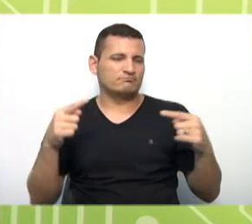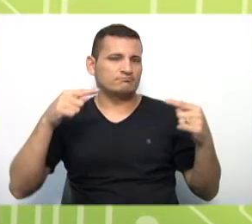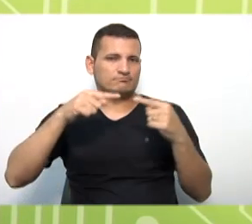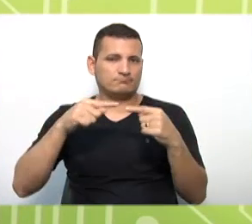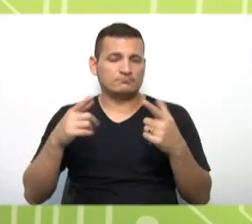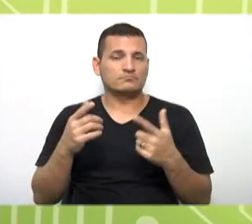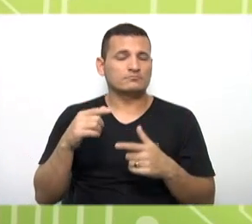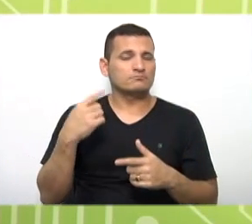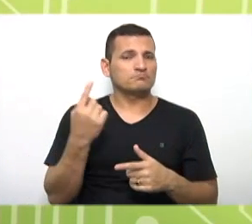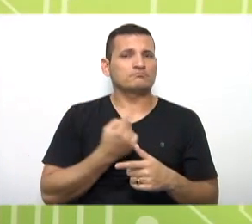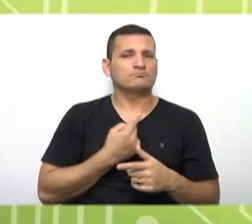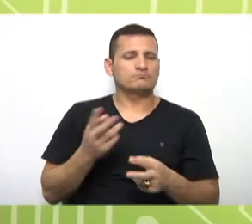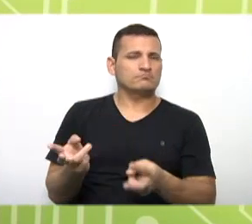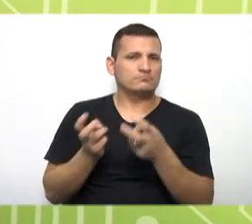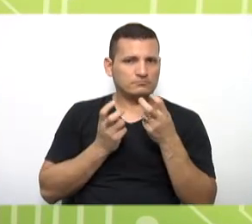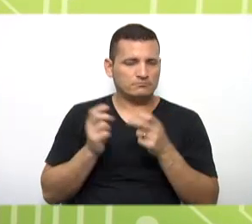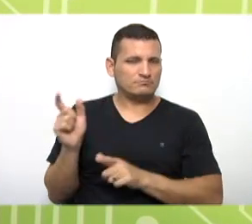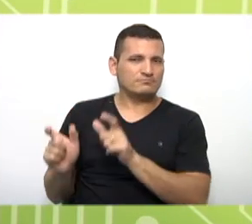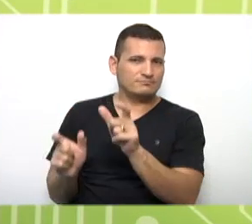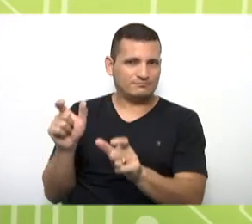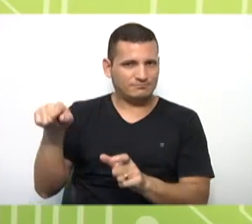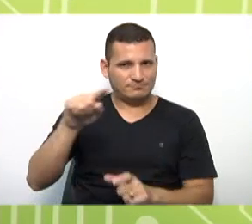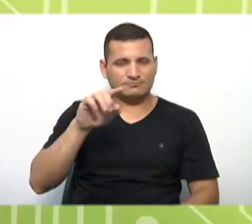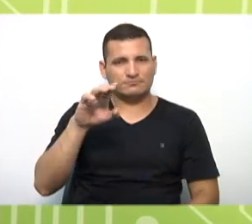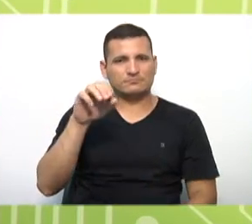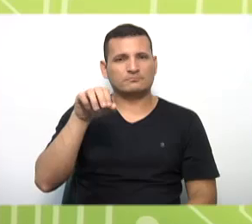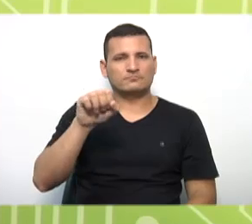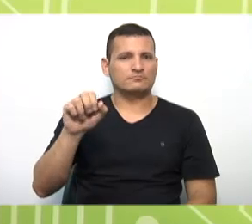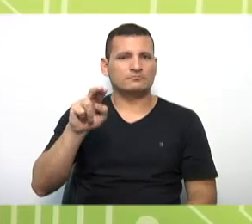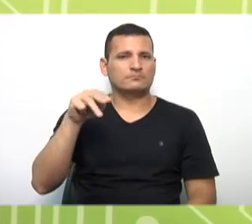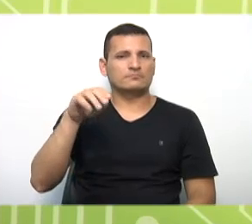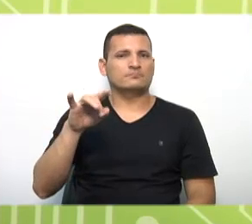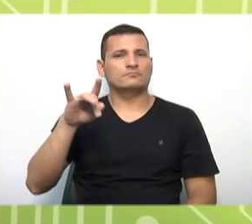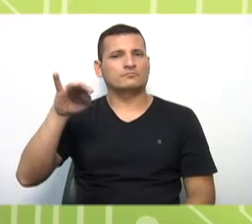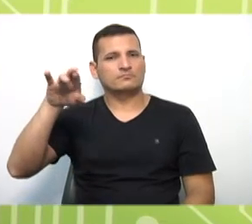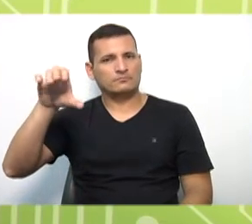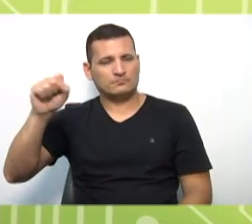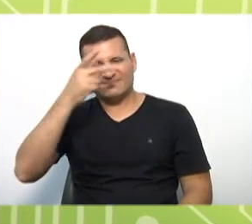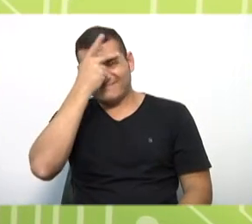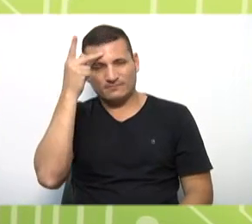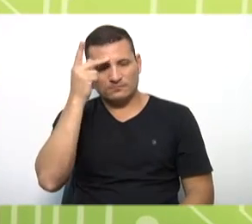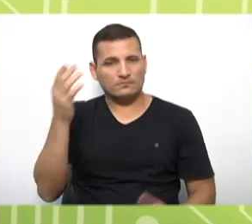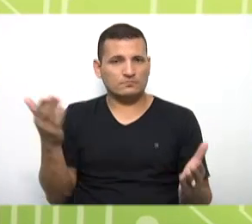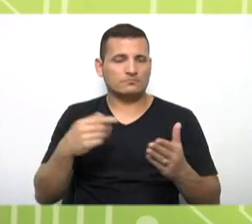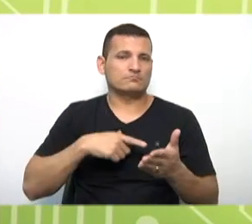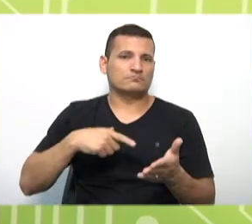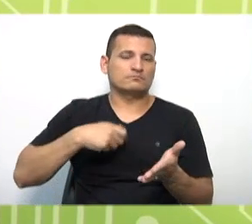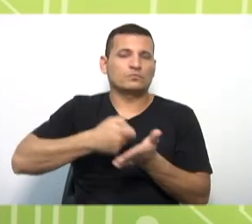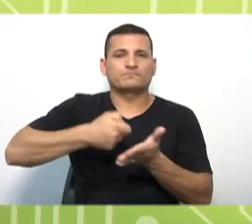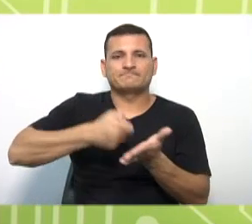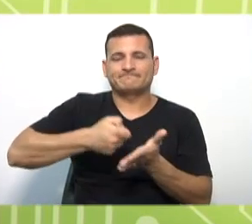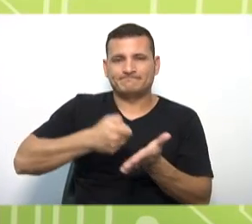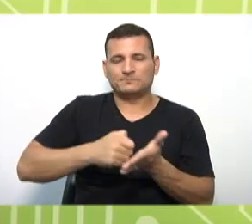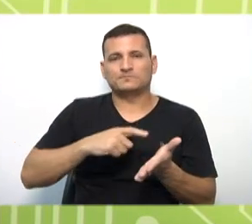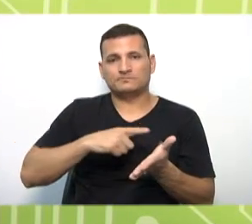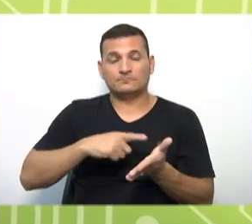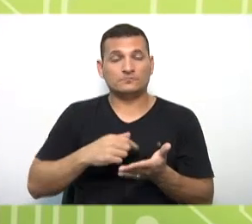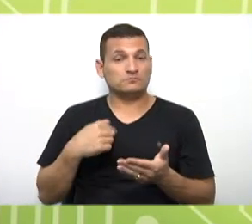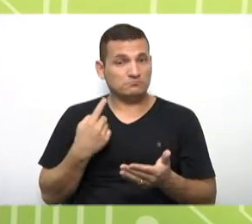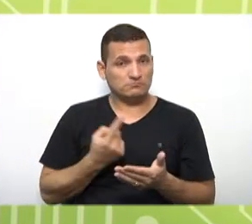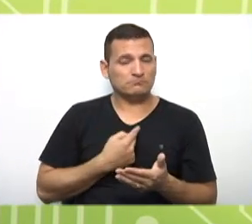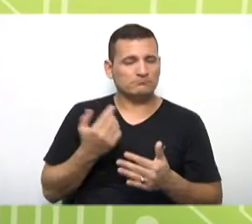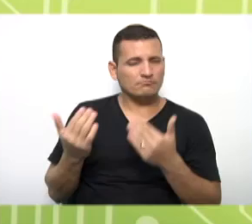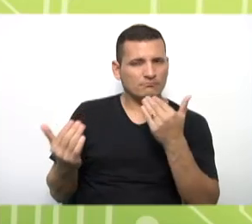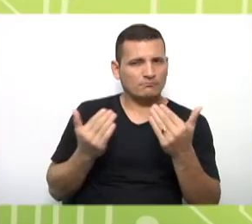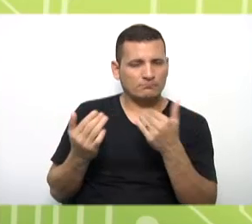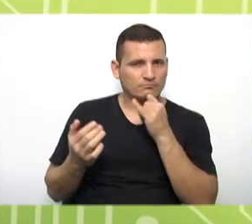os consumidores, como quando eu falei lá dos consumidores, eles estão muito exigentes, e aí a gente mesmo analisa, se a